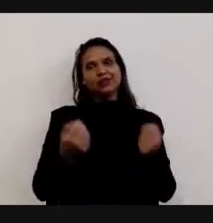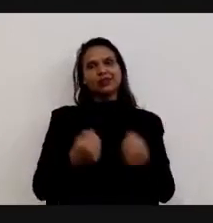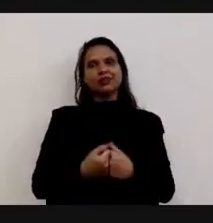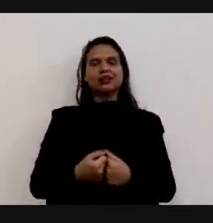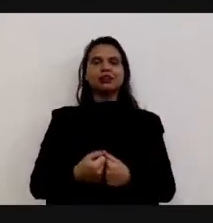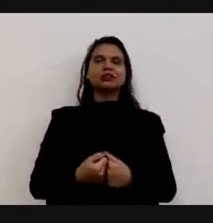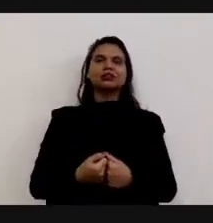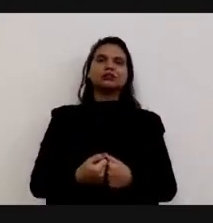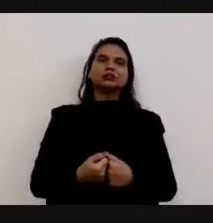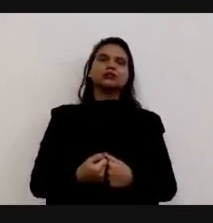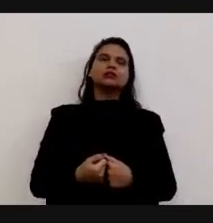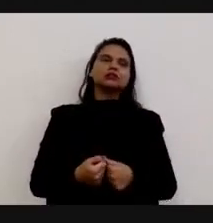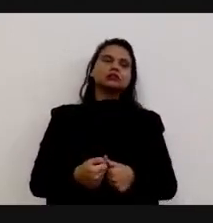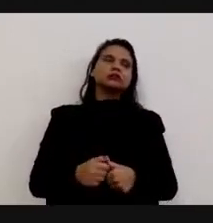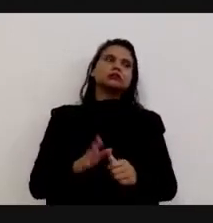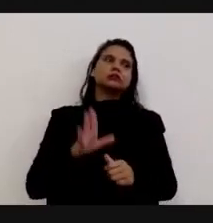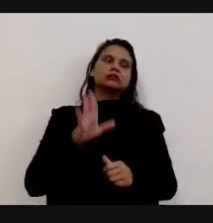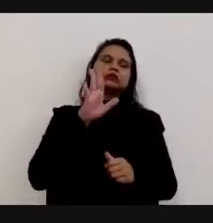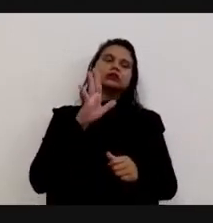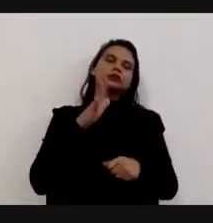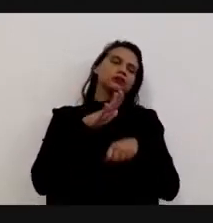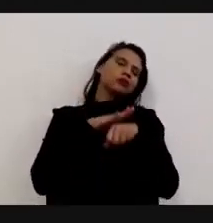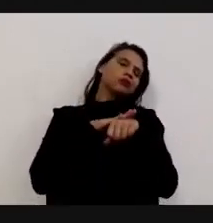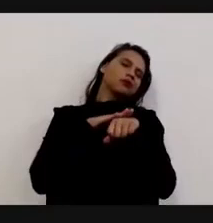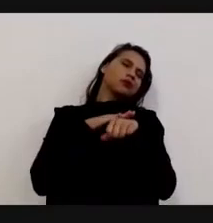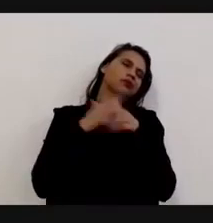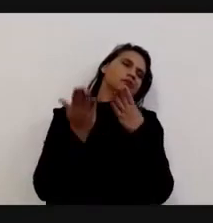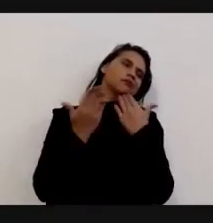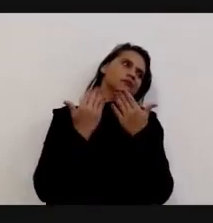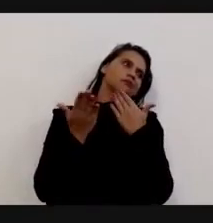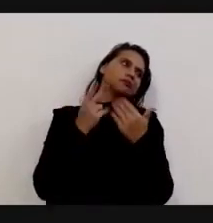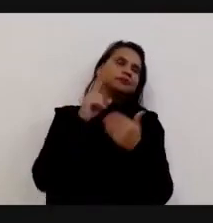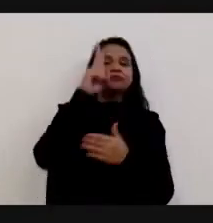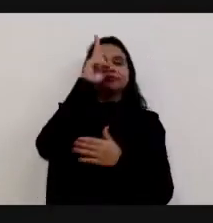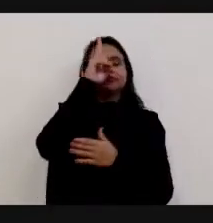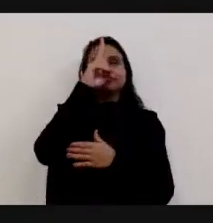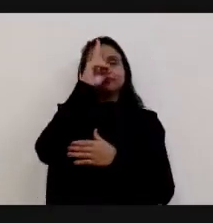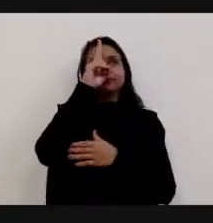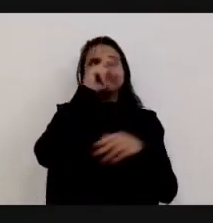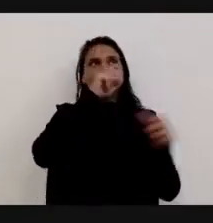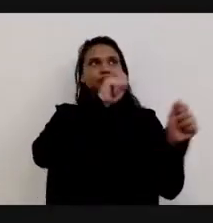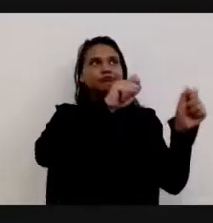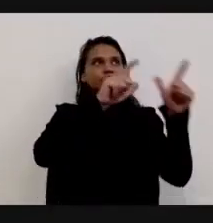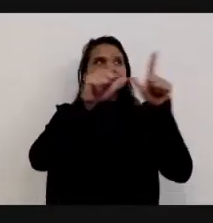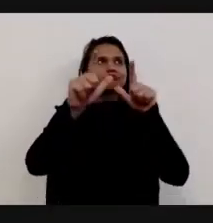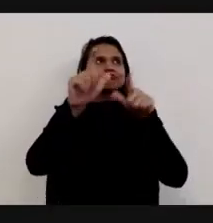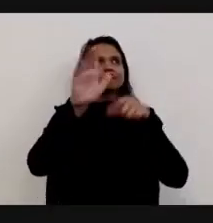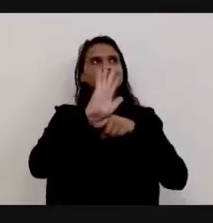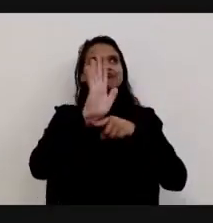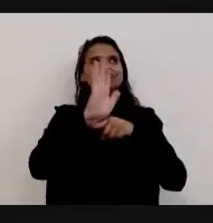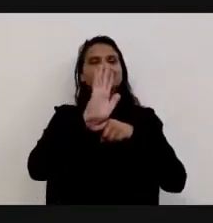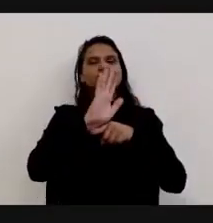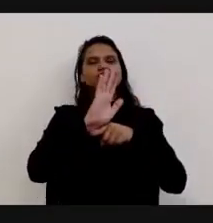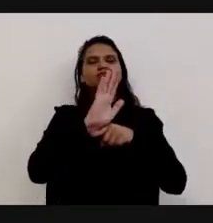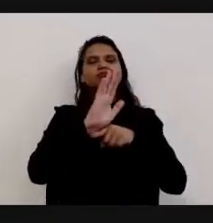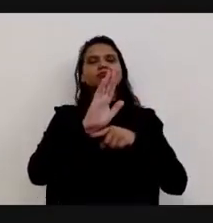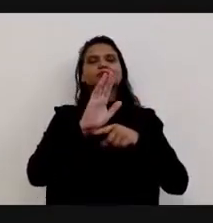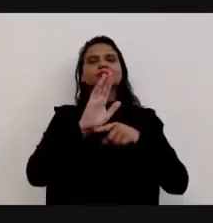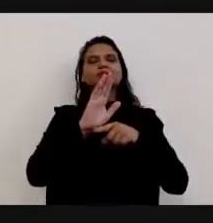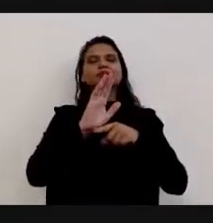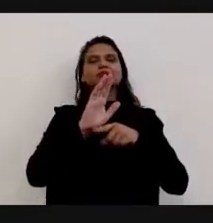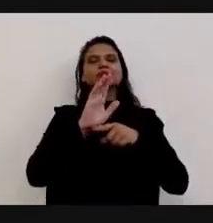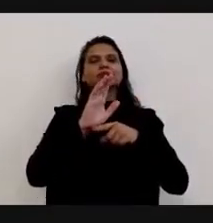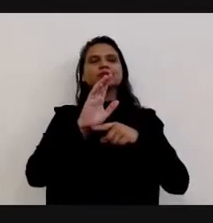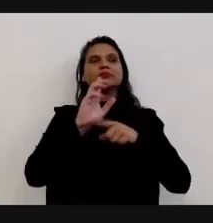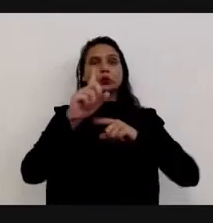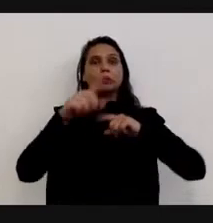também, a gente conversando, eu lembrei daquele comercial da Pirelli, acho que velocidade